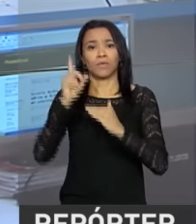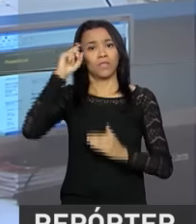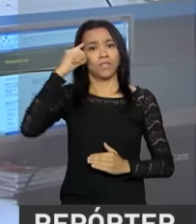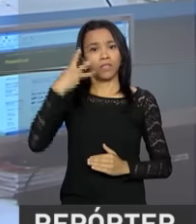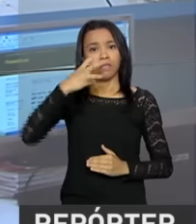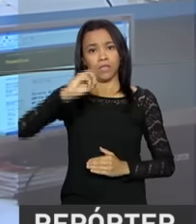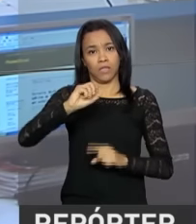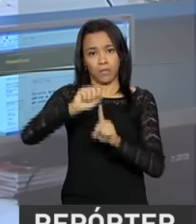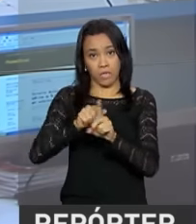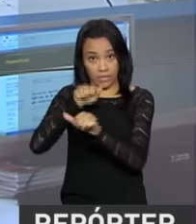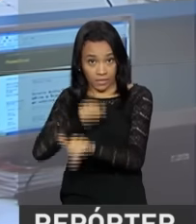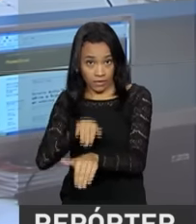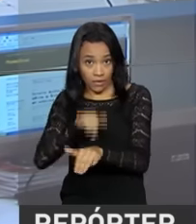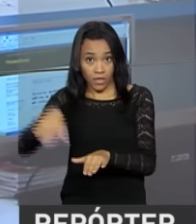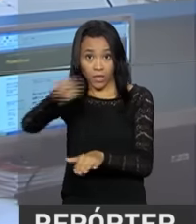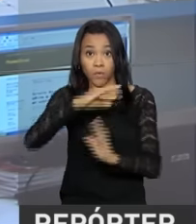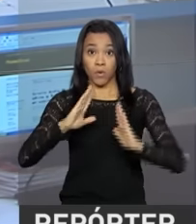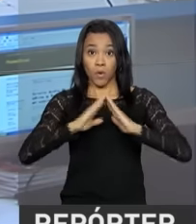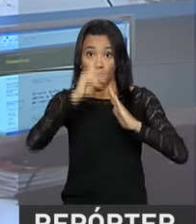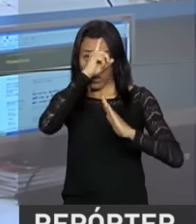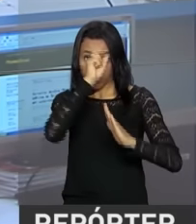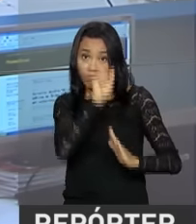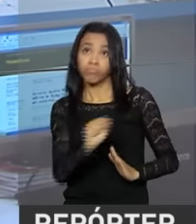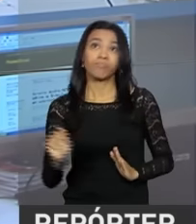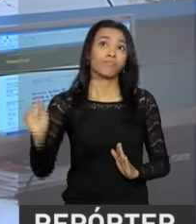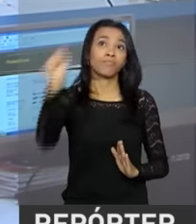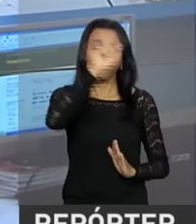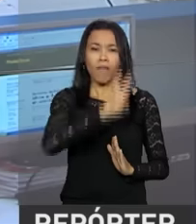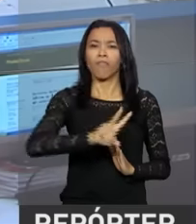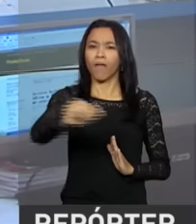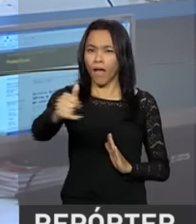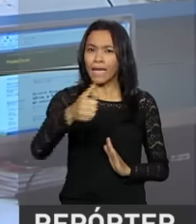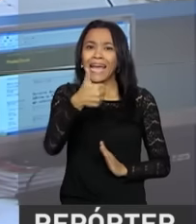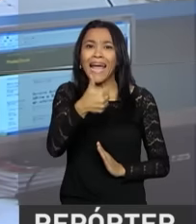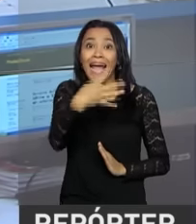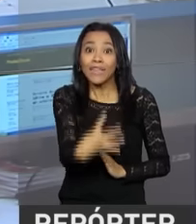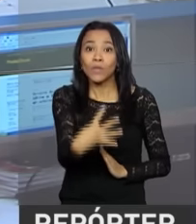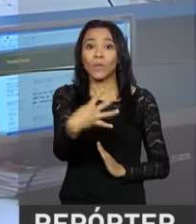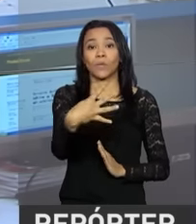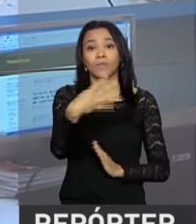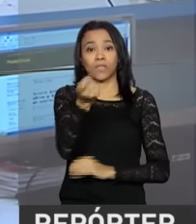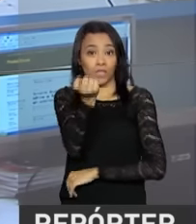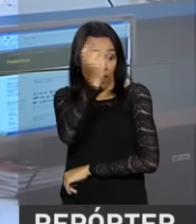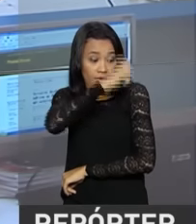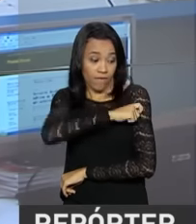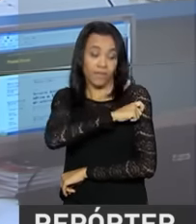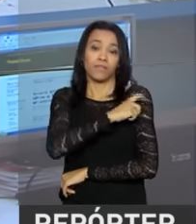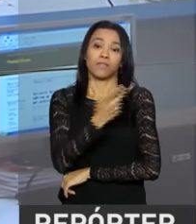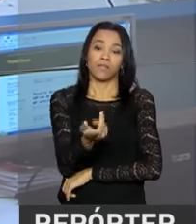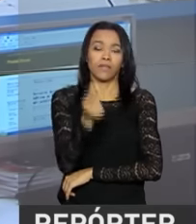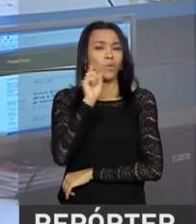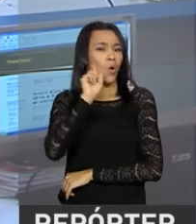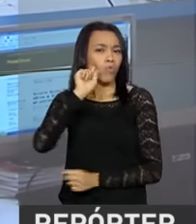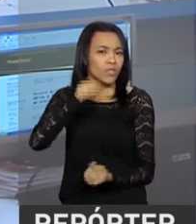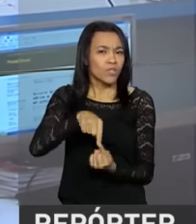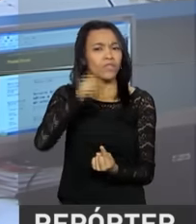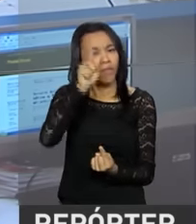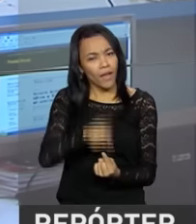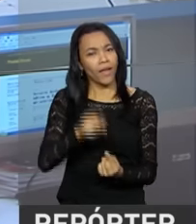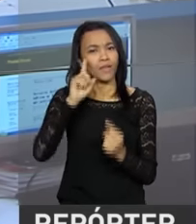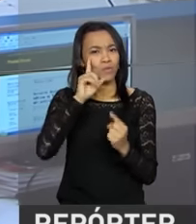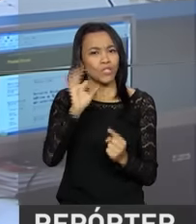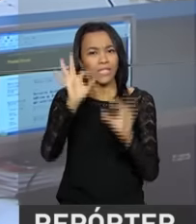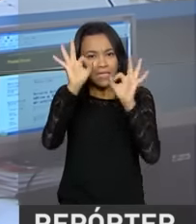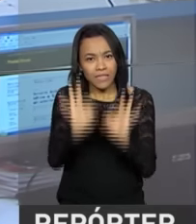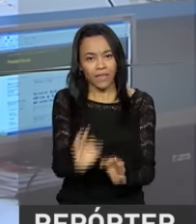setembro, os postos de saúde vão aplicar as 14 vacinas disponíveis pelo SUS. A ideia é colocar em dia as carteiras